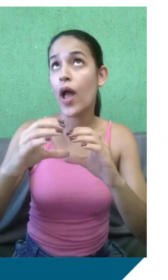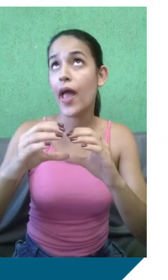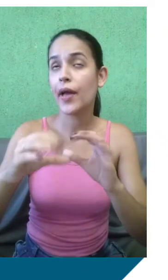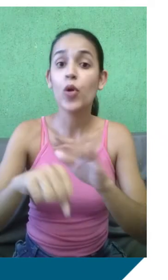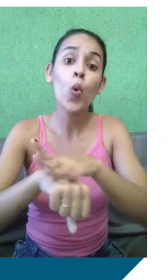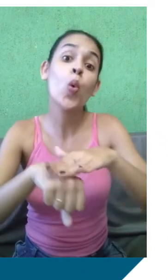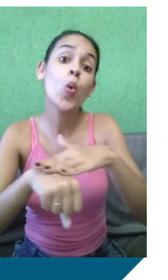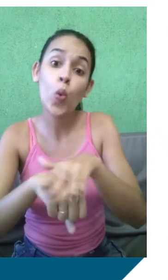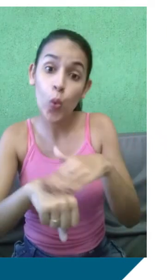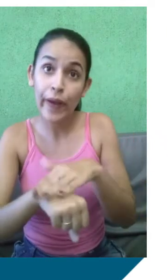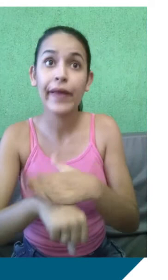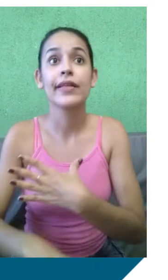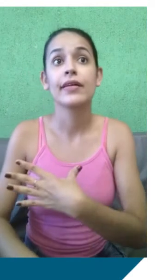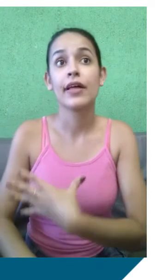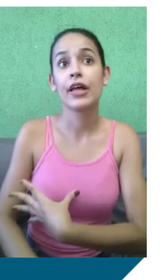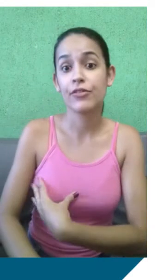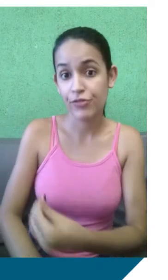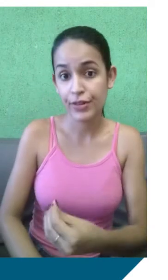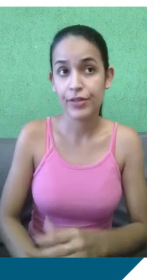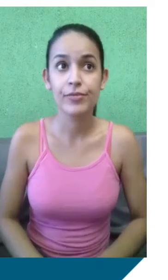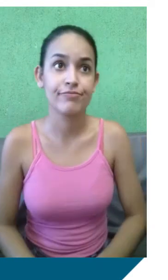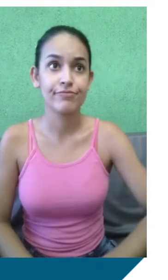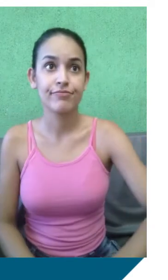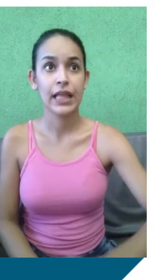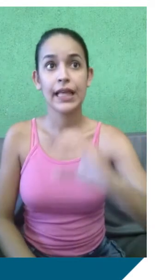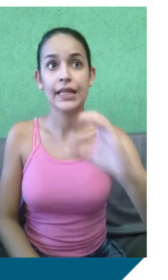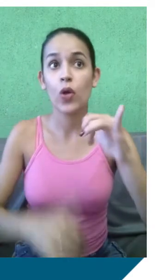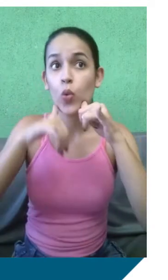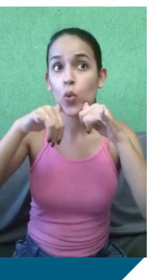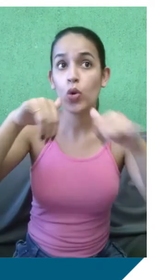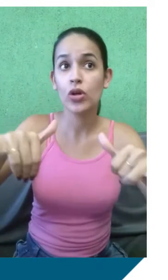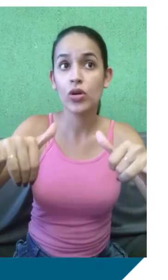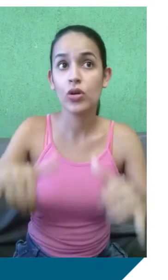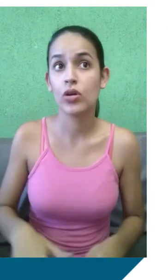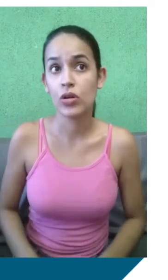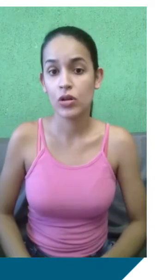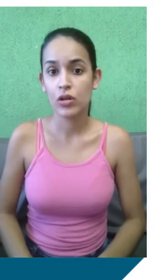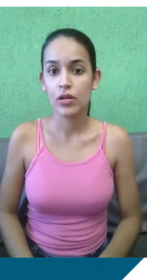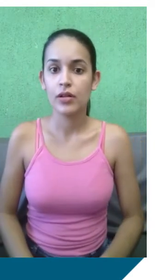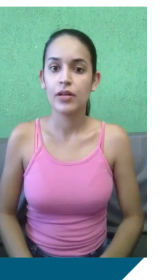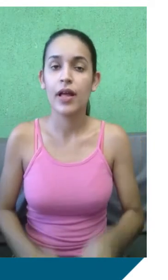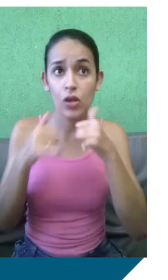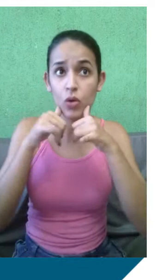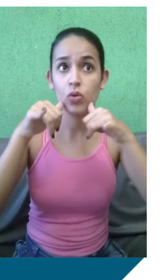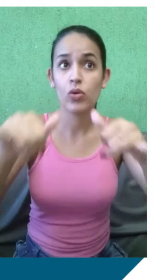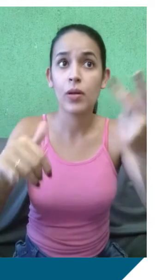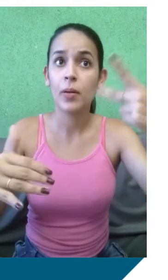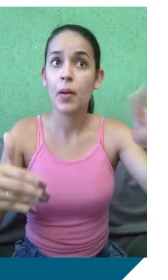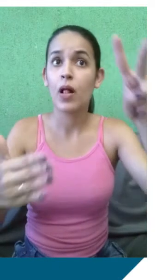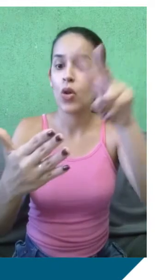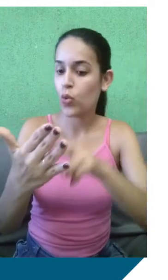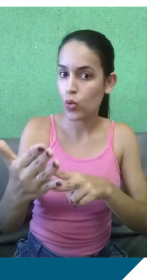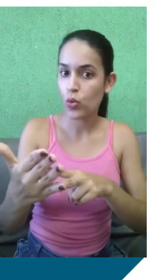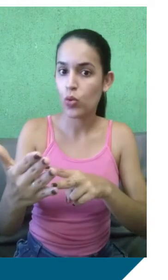por apresentar as características do disco, e letra E, reportagem, por abordar peculiaridades sobre